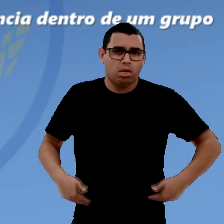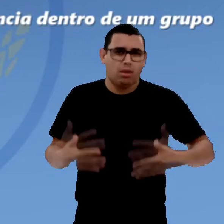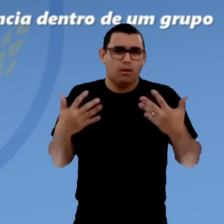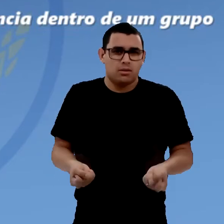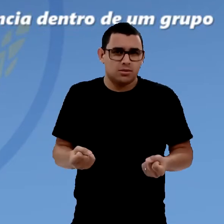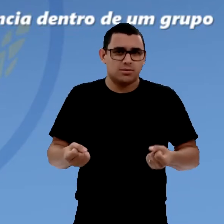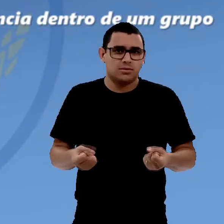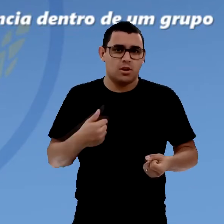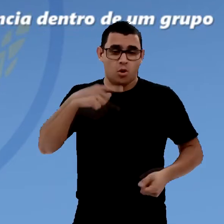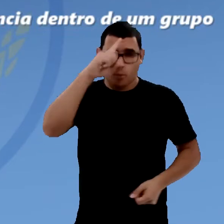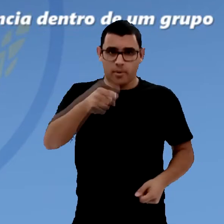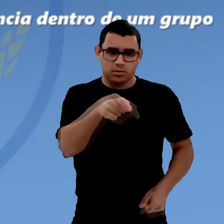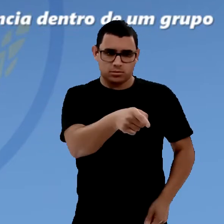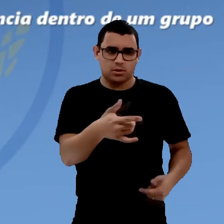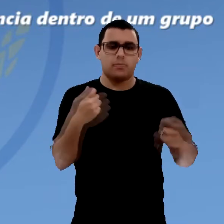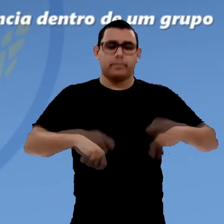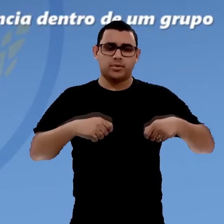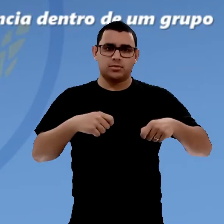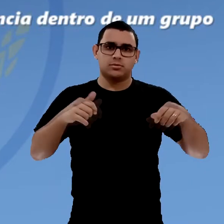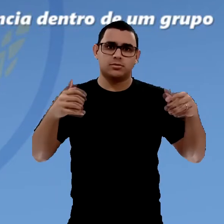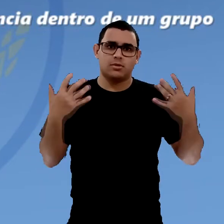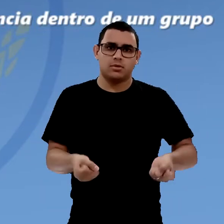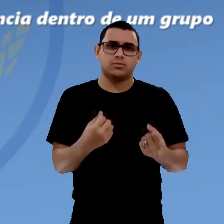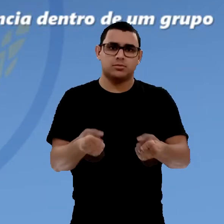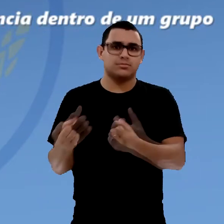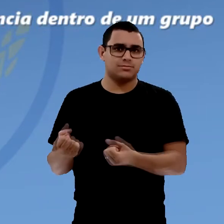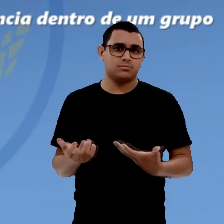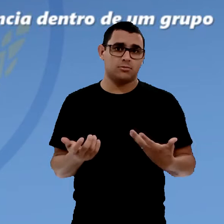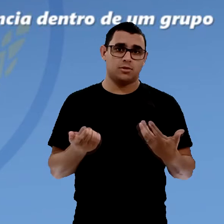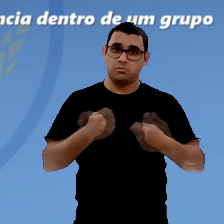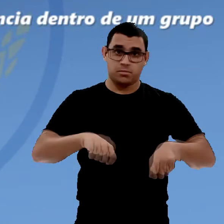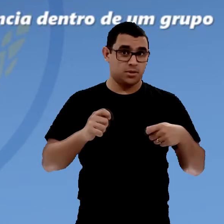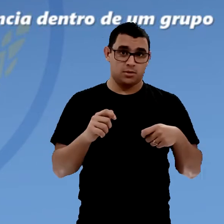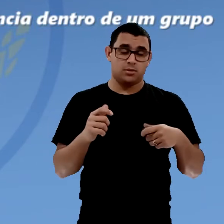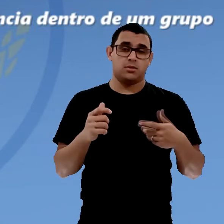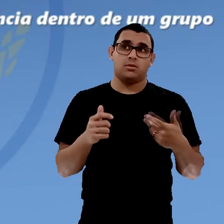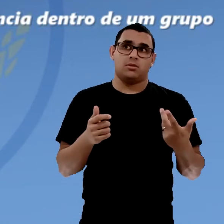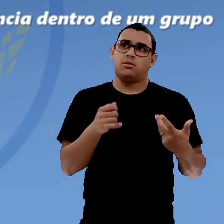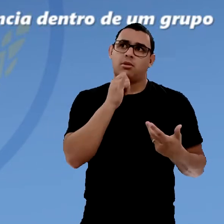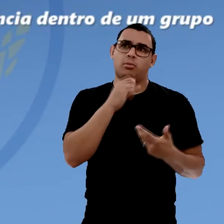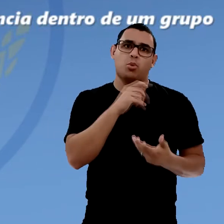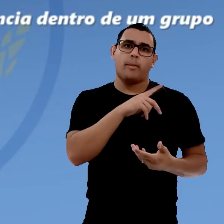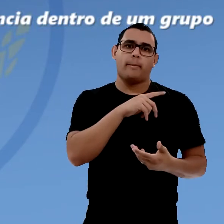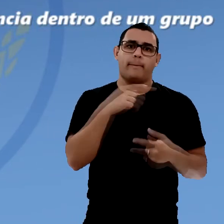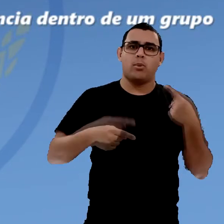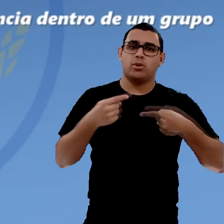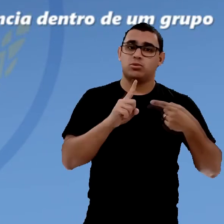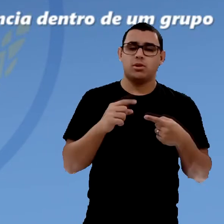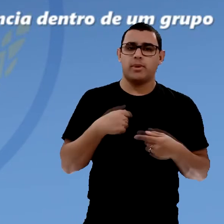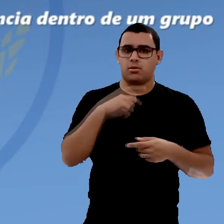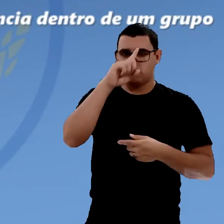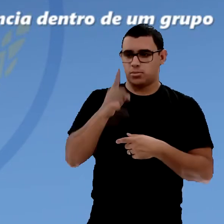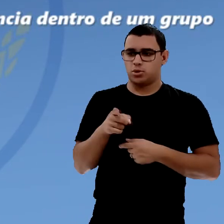mandato, ou seja, um certo mando. A pessoa manda, significa que seja um mandato político, mas a pessoa manda e aquele